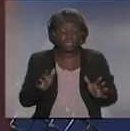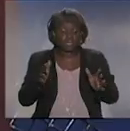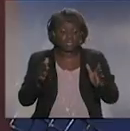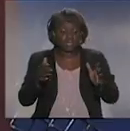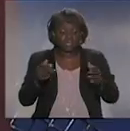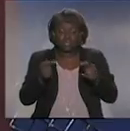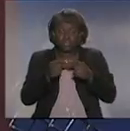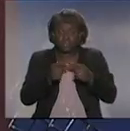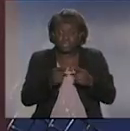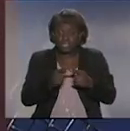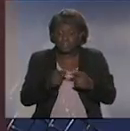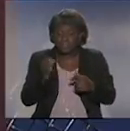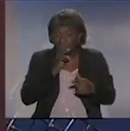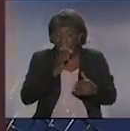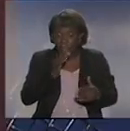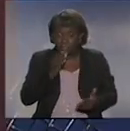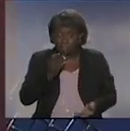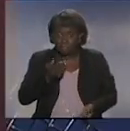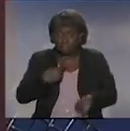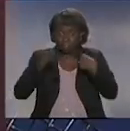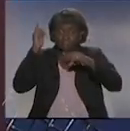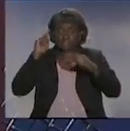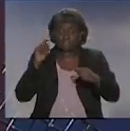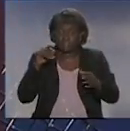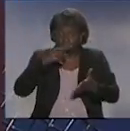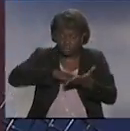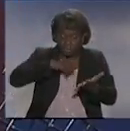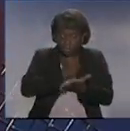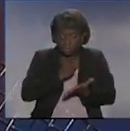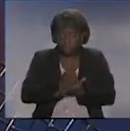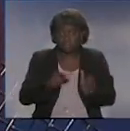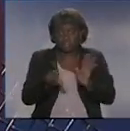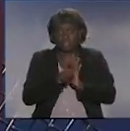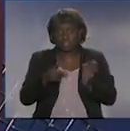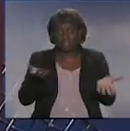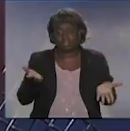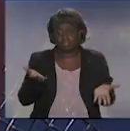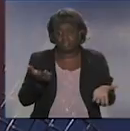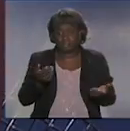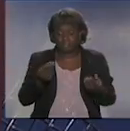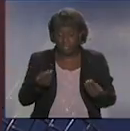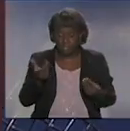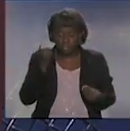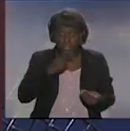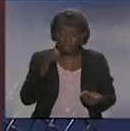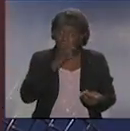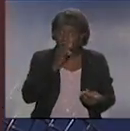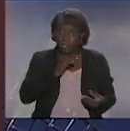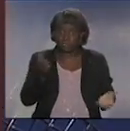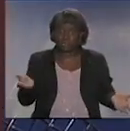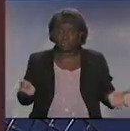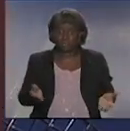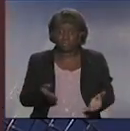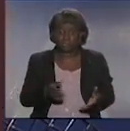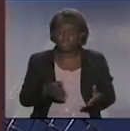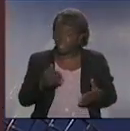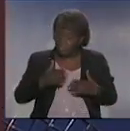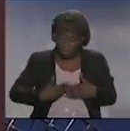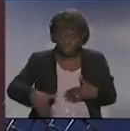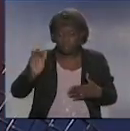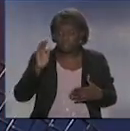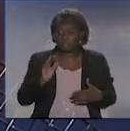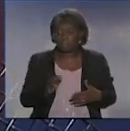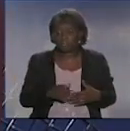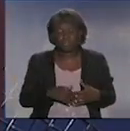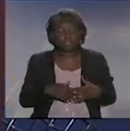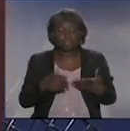nesse sentido de conseguir velocidade para a legalização da atividade, para que a coisa ganhe velocidade